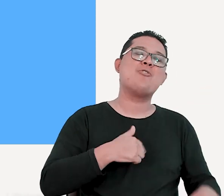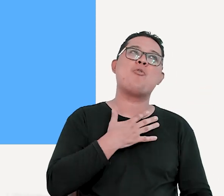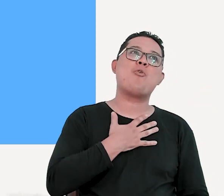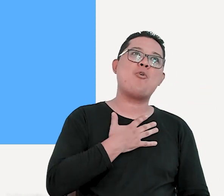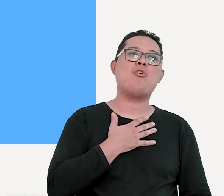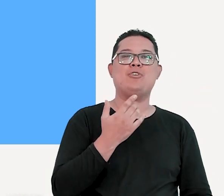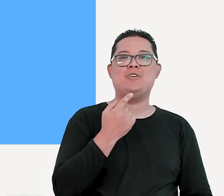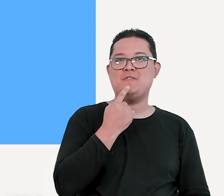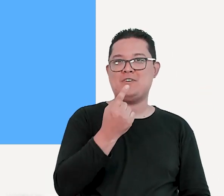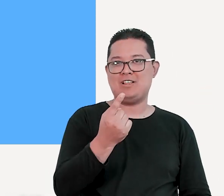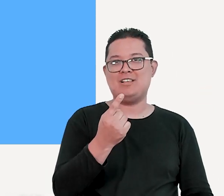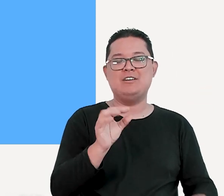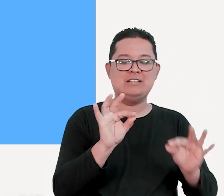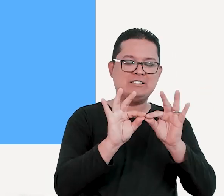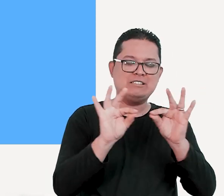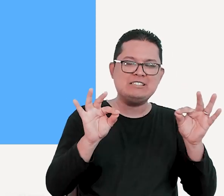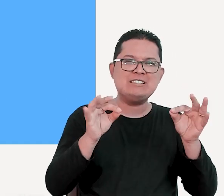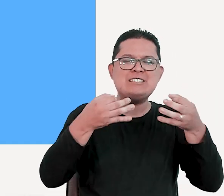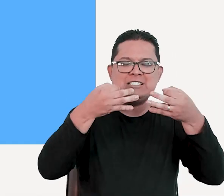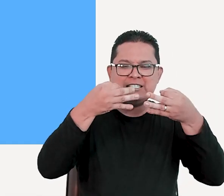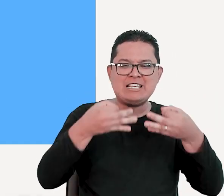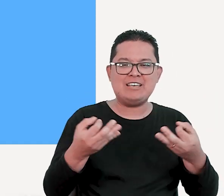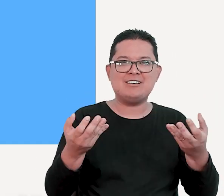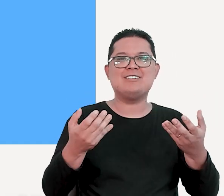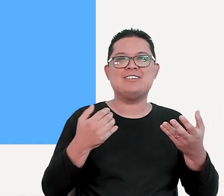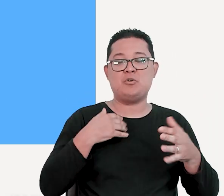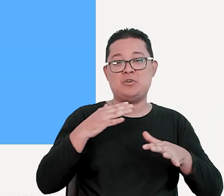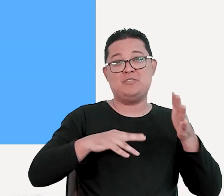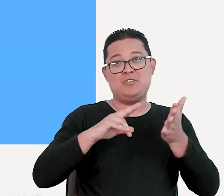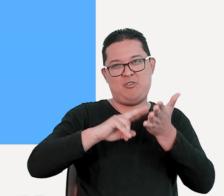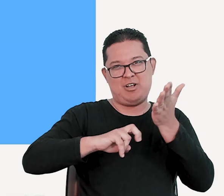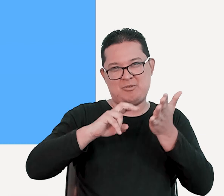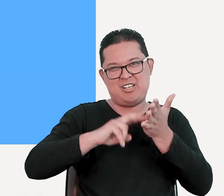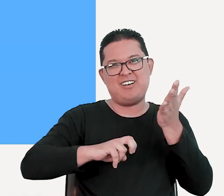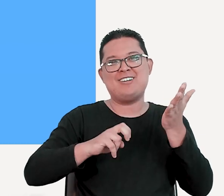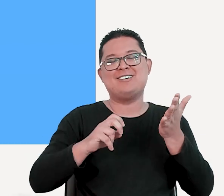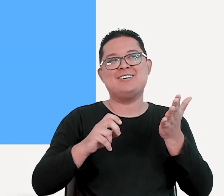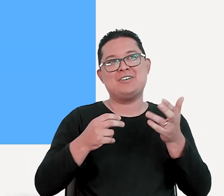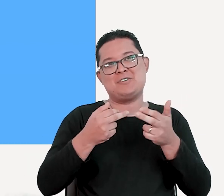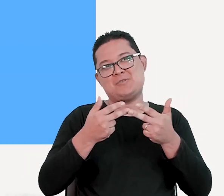coisas certinhas, eu gosto de um vocabulário, às vezes, um pouco mais